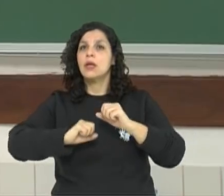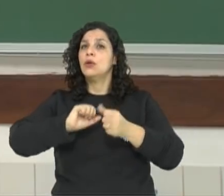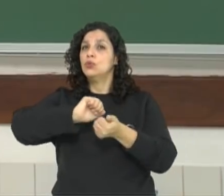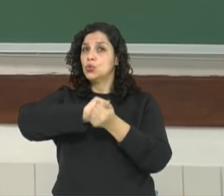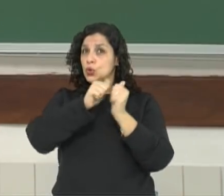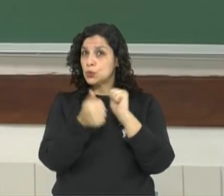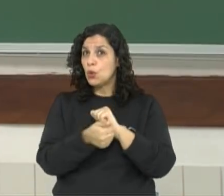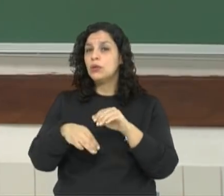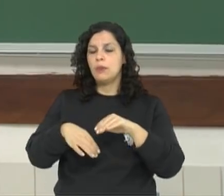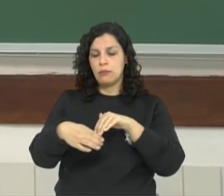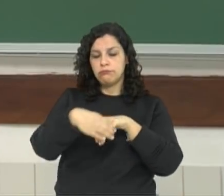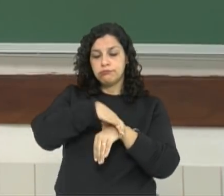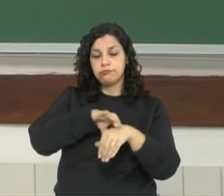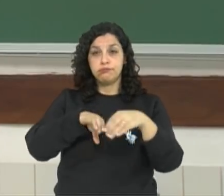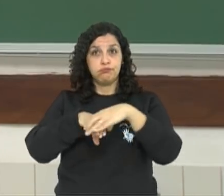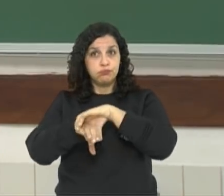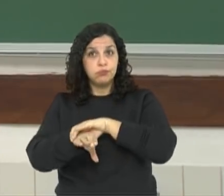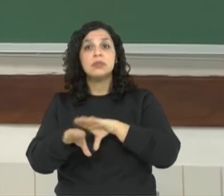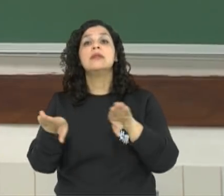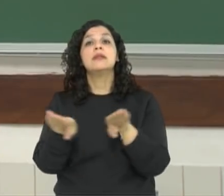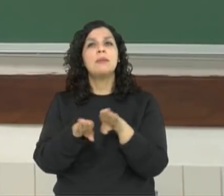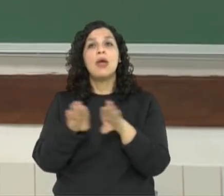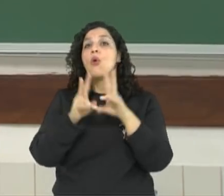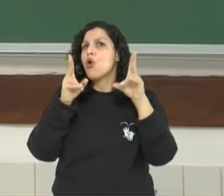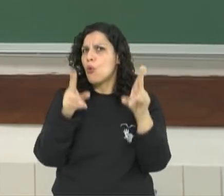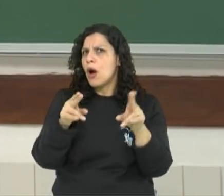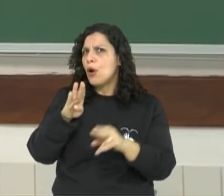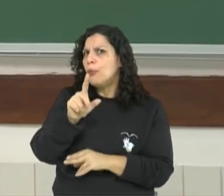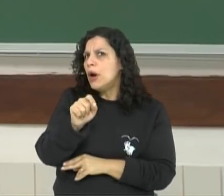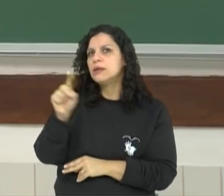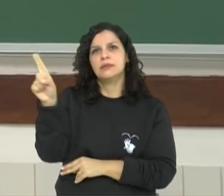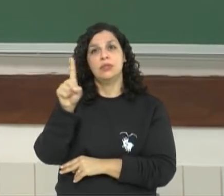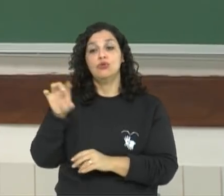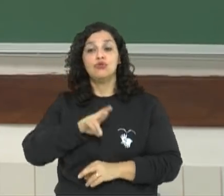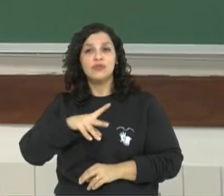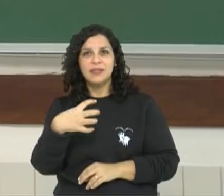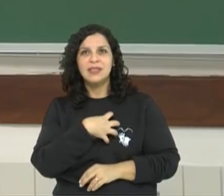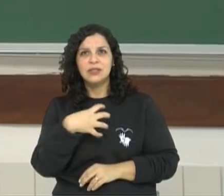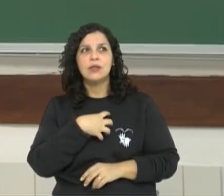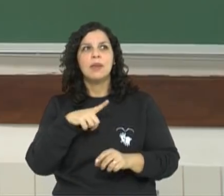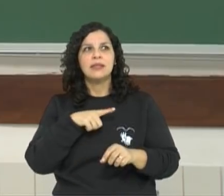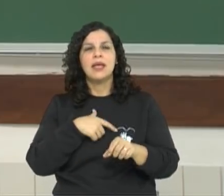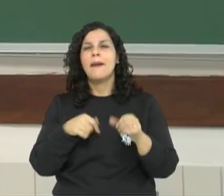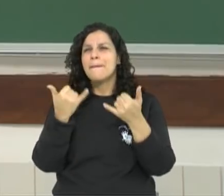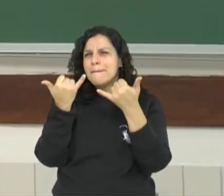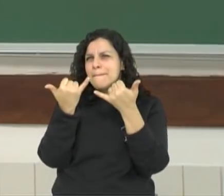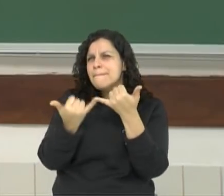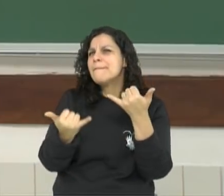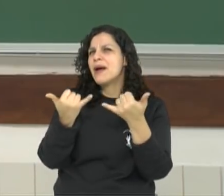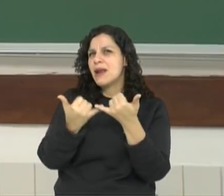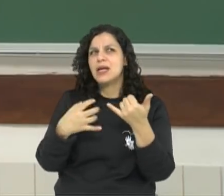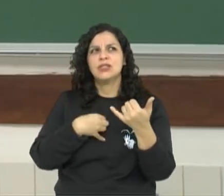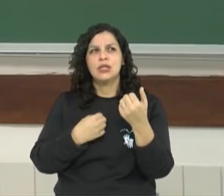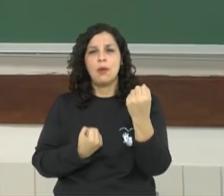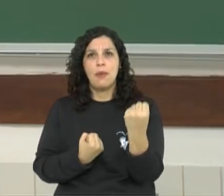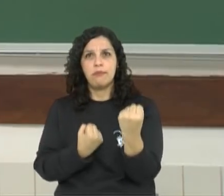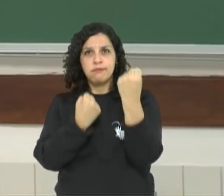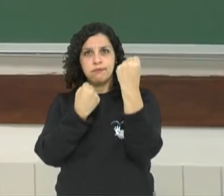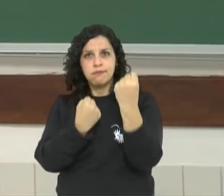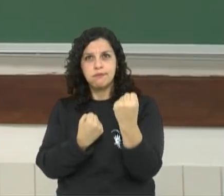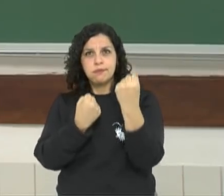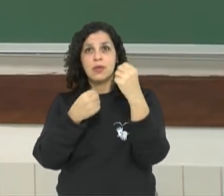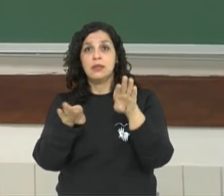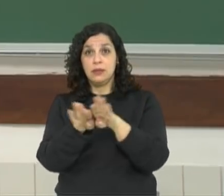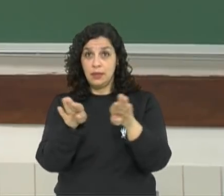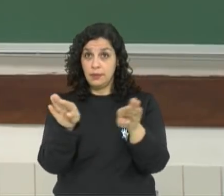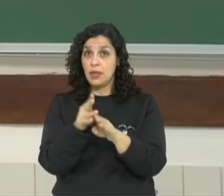não do tamanho, né, ou no formato da luva do boxe, mas lembra um pouco a posição do boxe. E